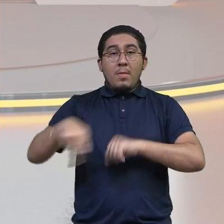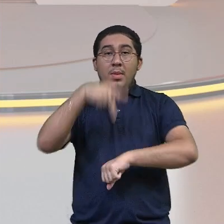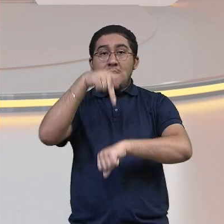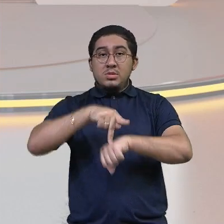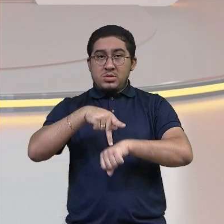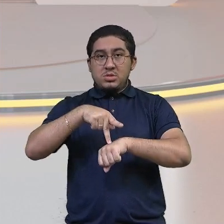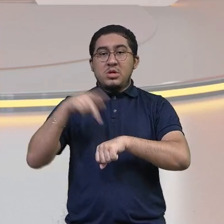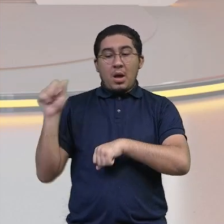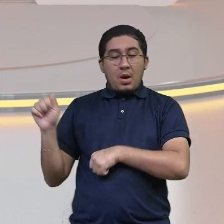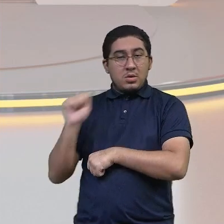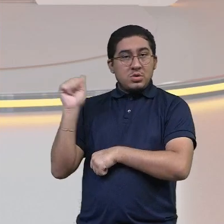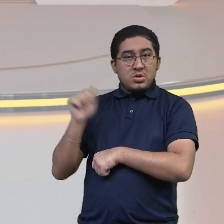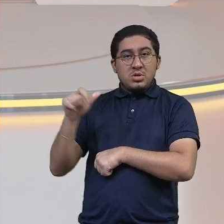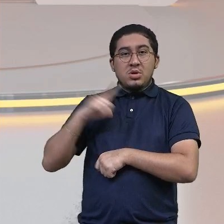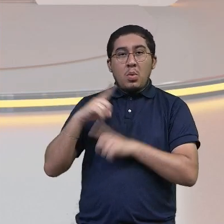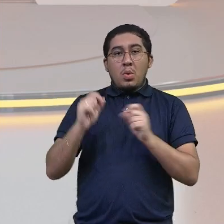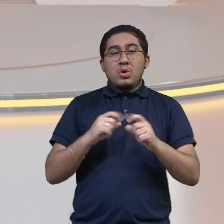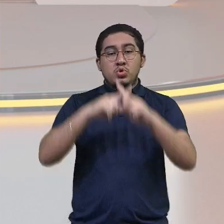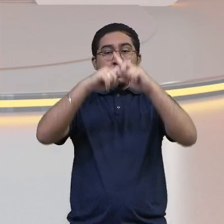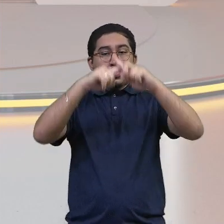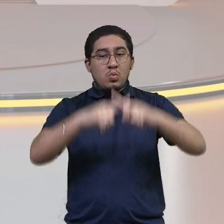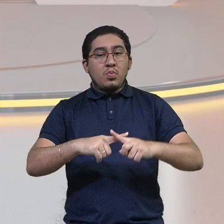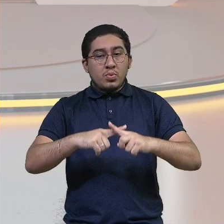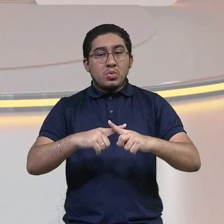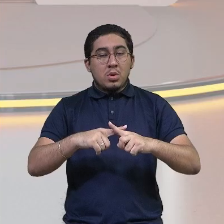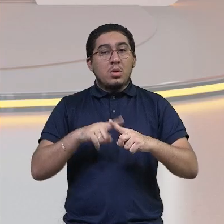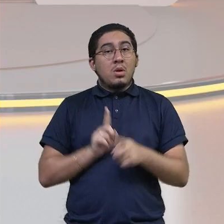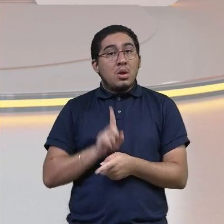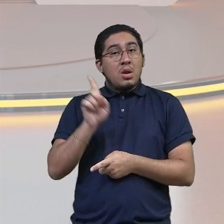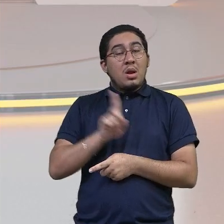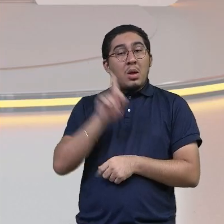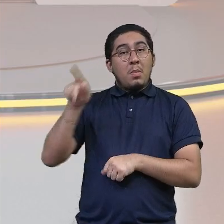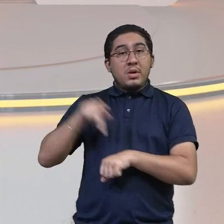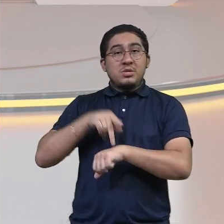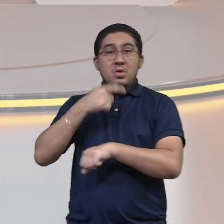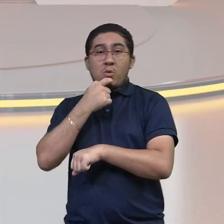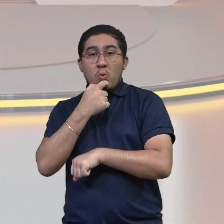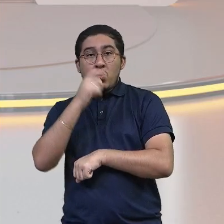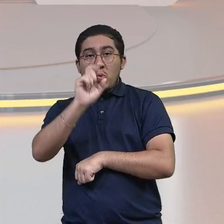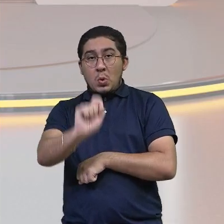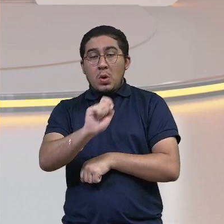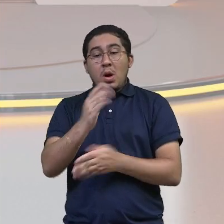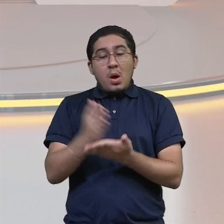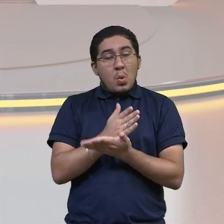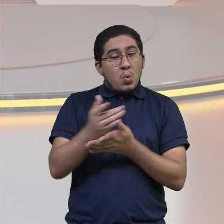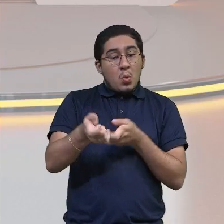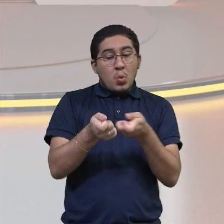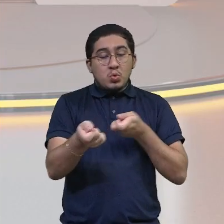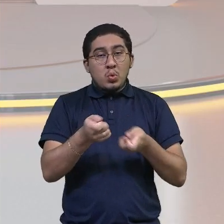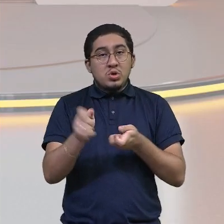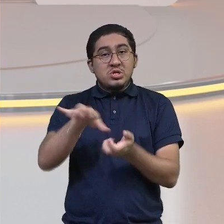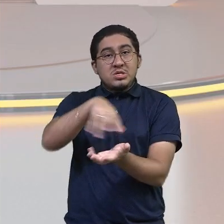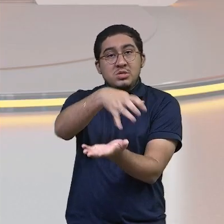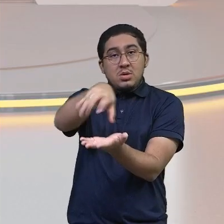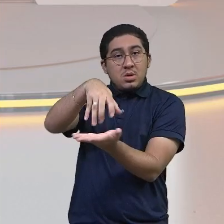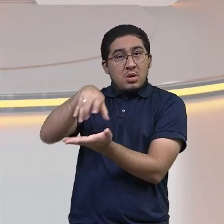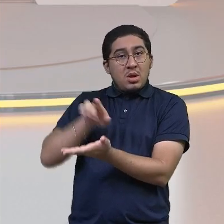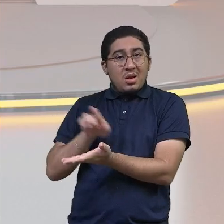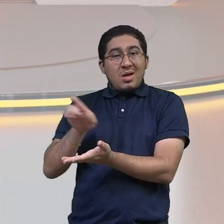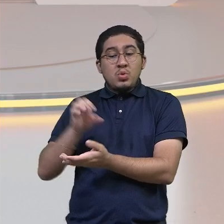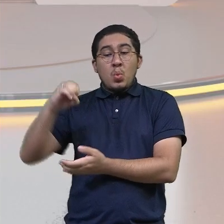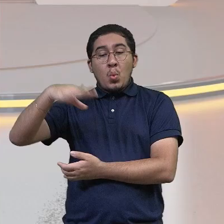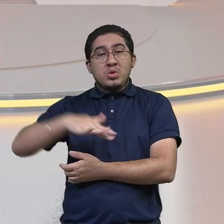estava disputando, tá, com o Reino Unido o controle ali de algumas ilhas no Atlântico. E claro